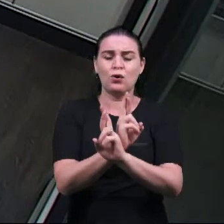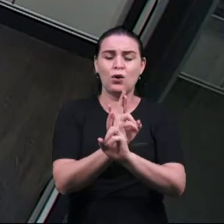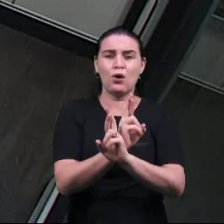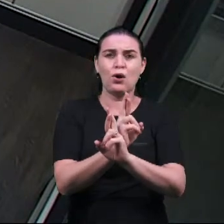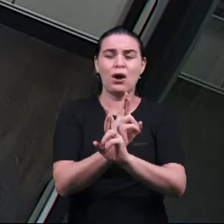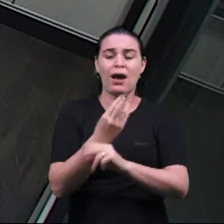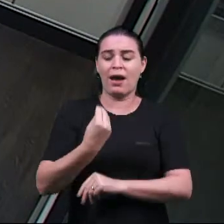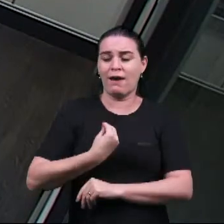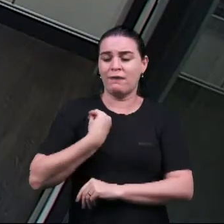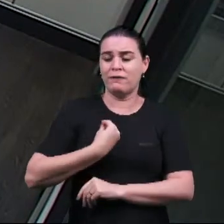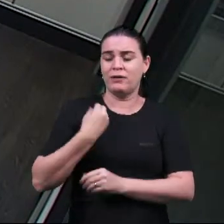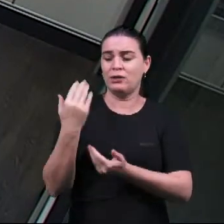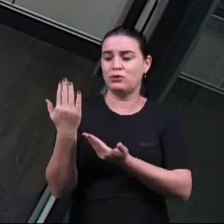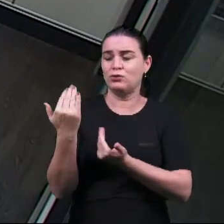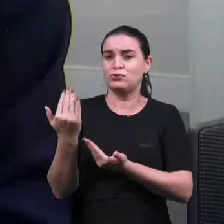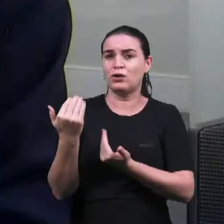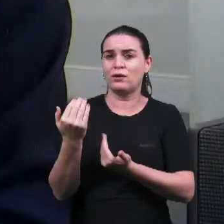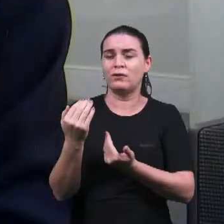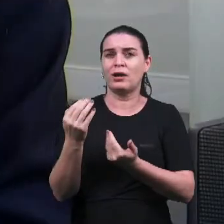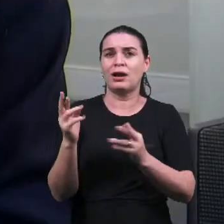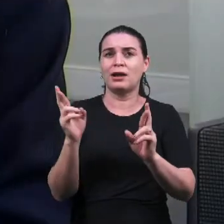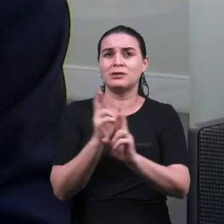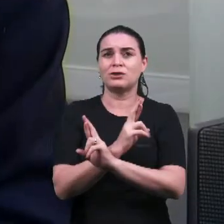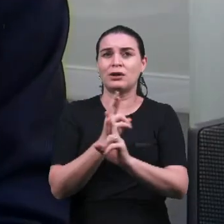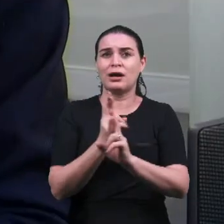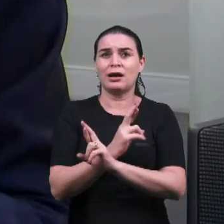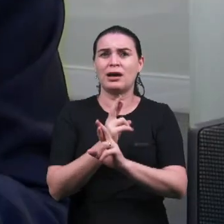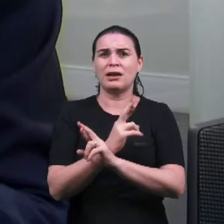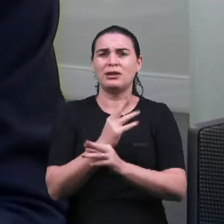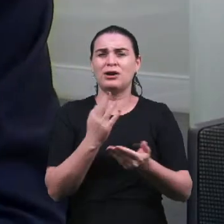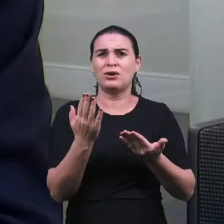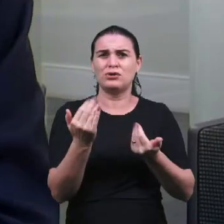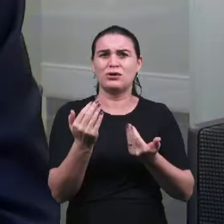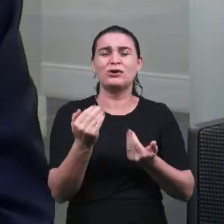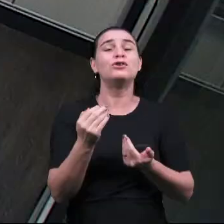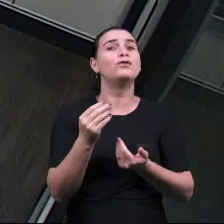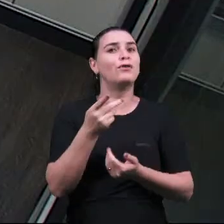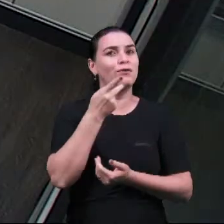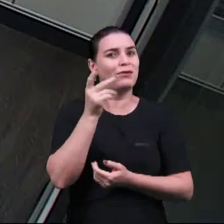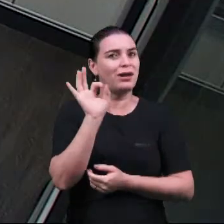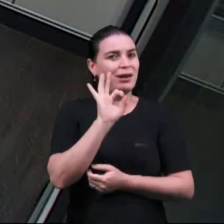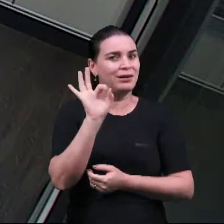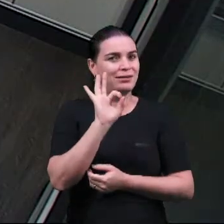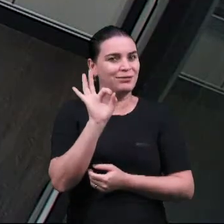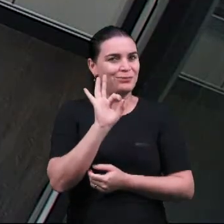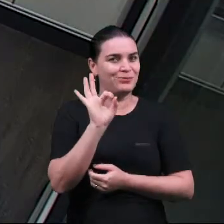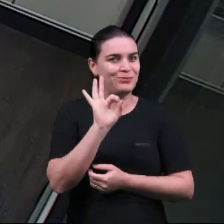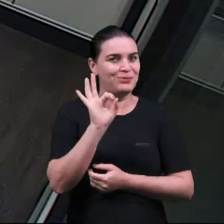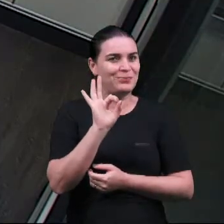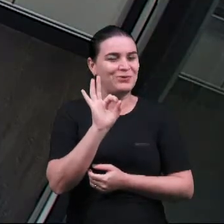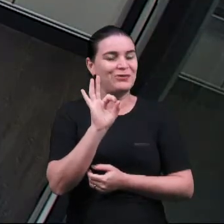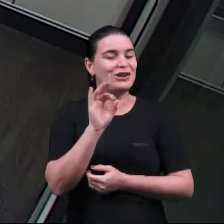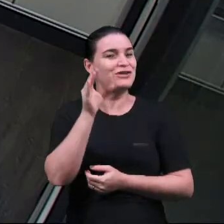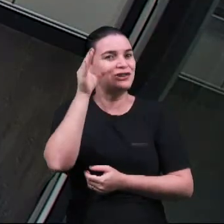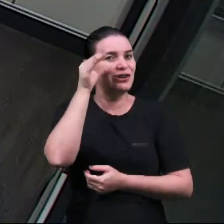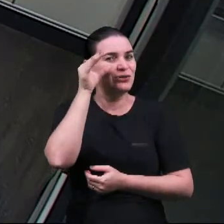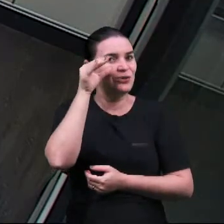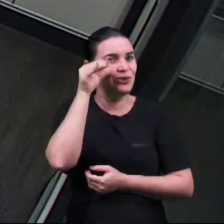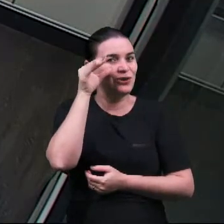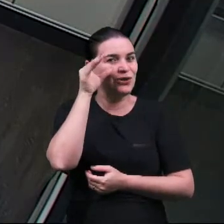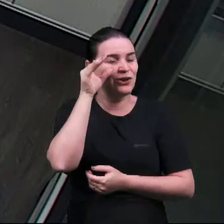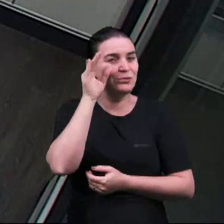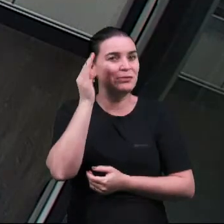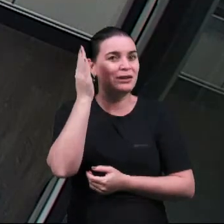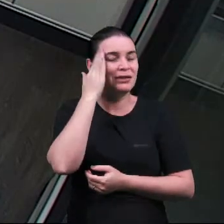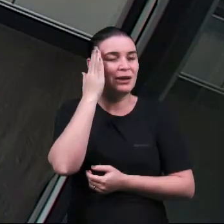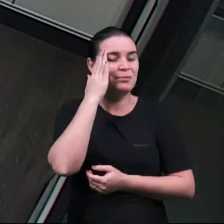jovem maravilhosa. Nós só não vamos falar, né, Kleber? Claro, Pois irmãos... Não vamos deixar, né? Vamos guardar esse segredo. Mas,